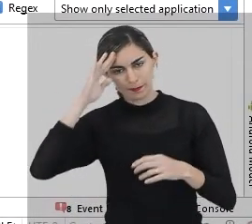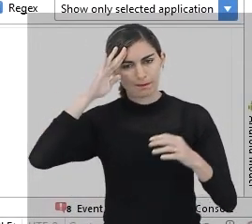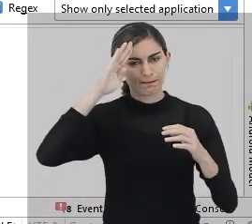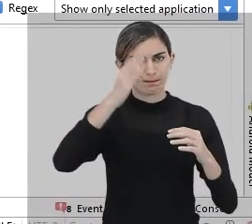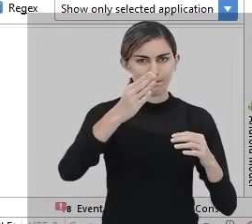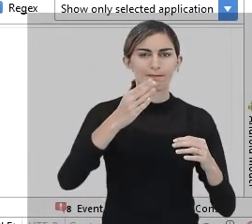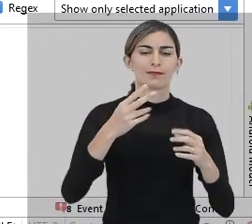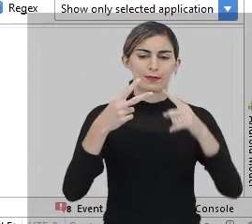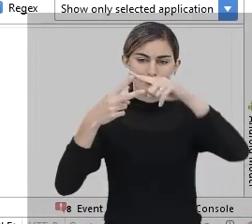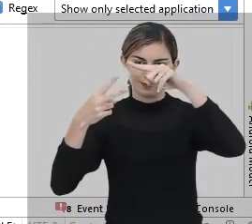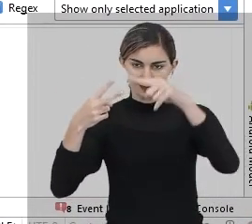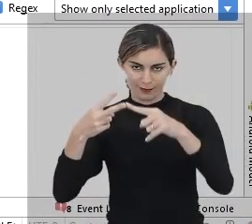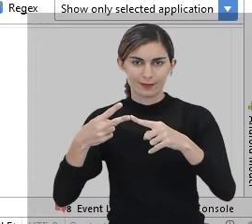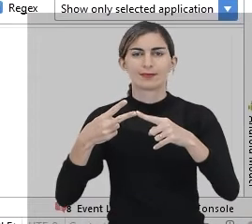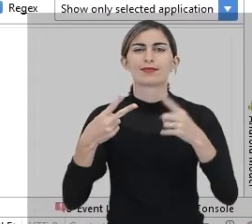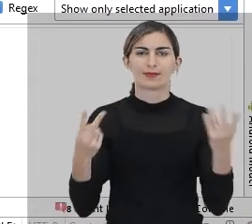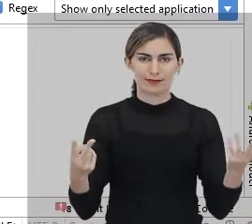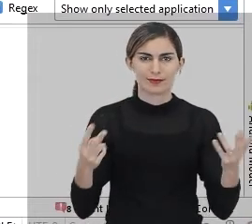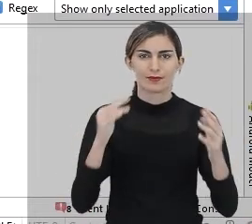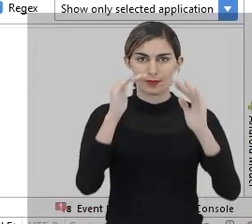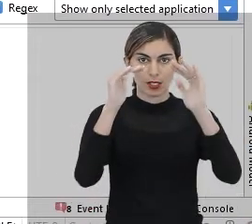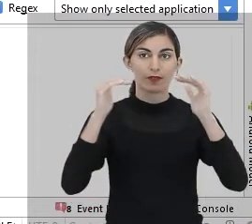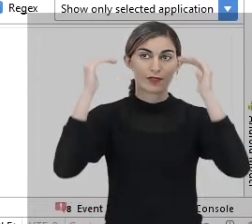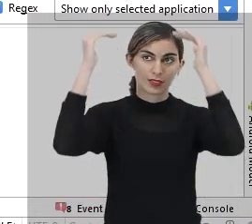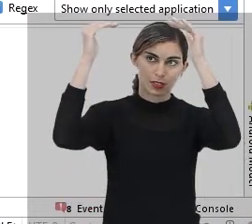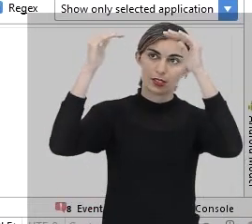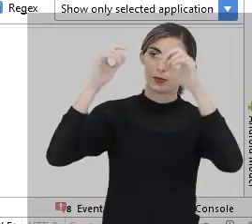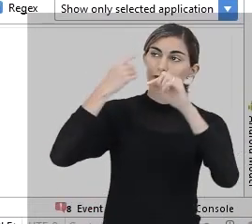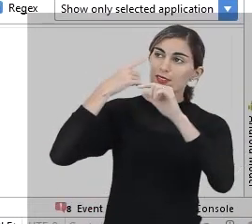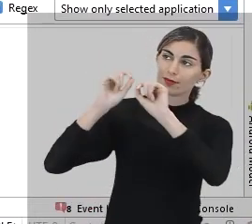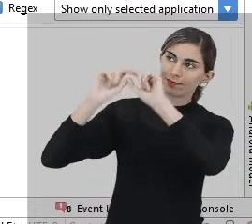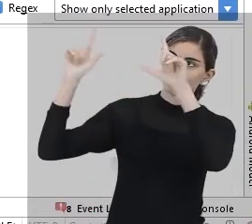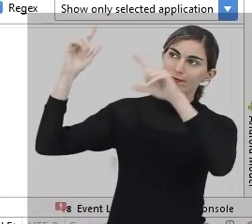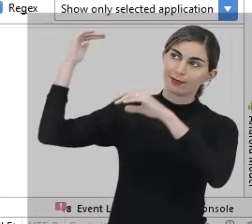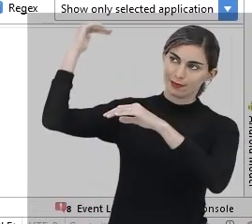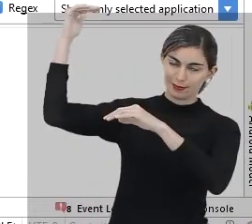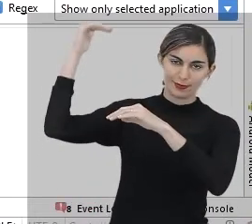duas Activities, e aqui acima você vê, ó,